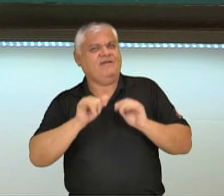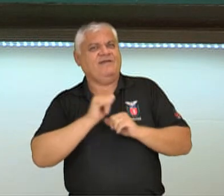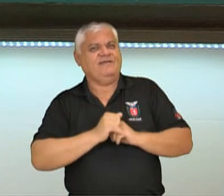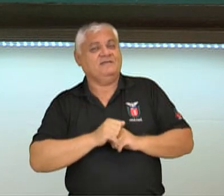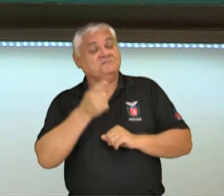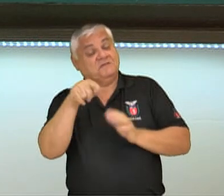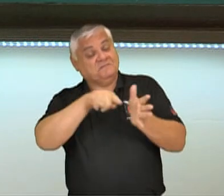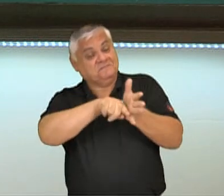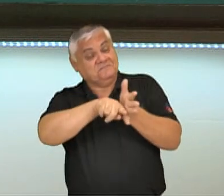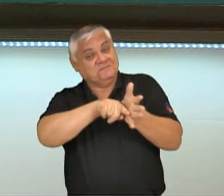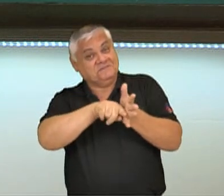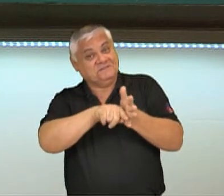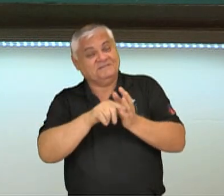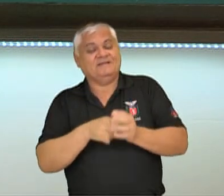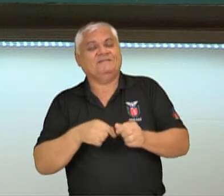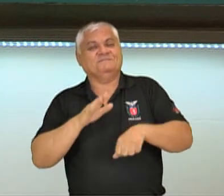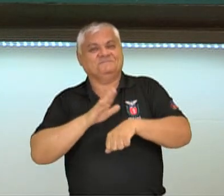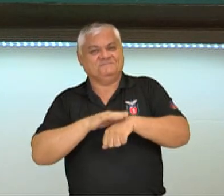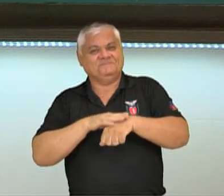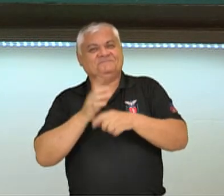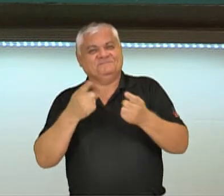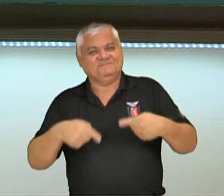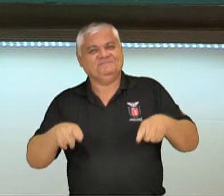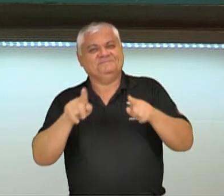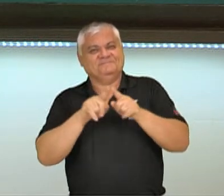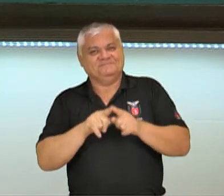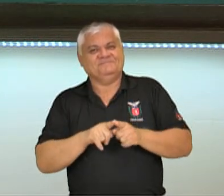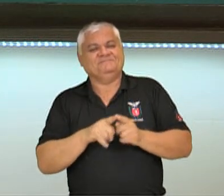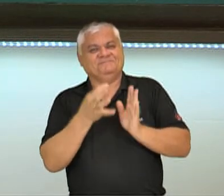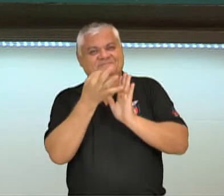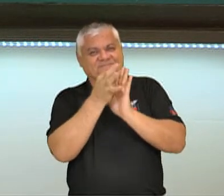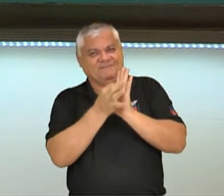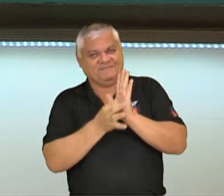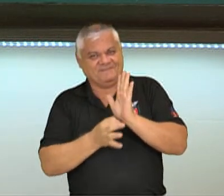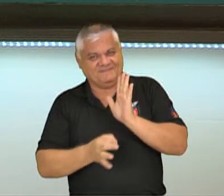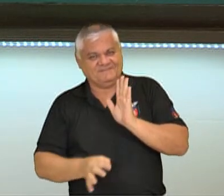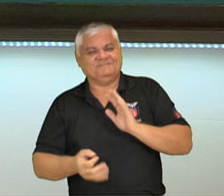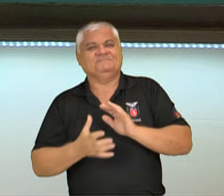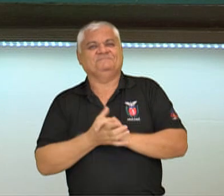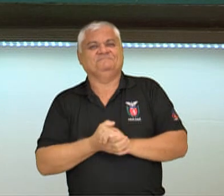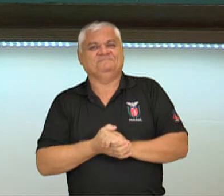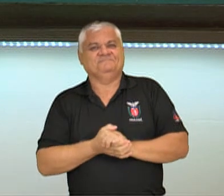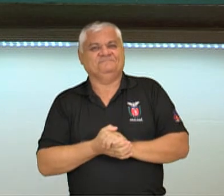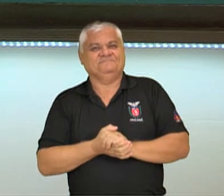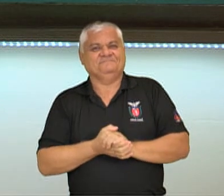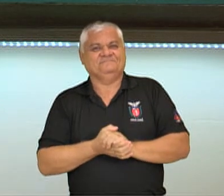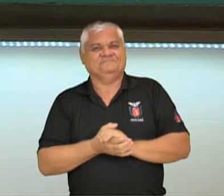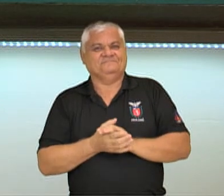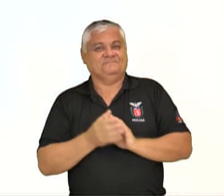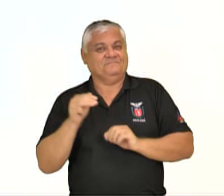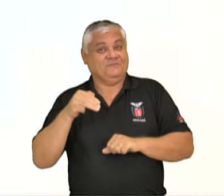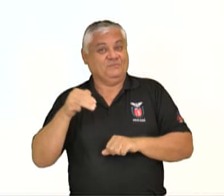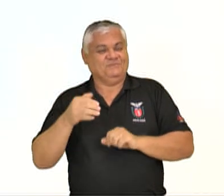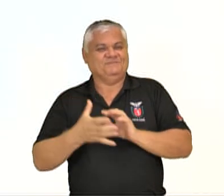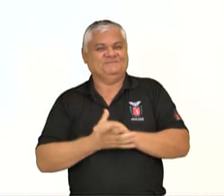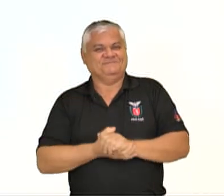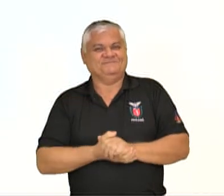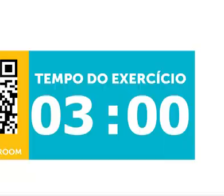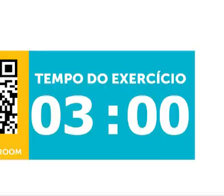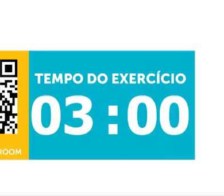vai ter que pesquisar. Então, daqui a pouquinho, a gente volta para conferir. Aqui uns minutinhos.